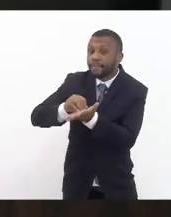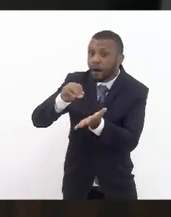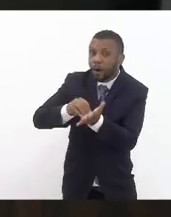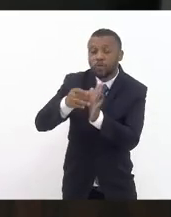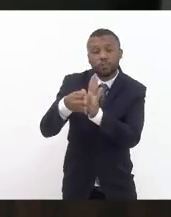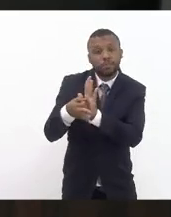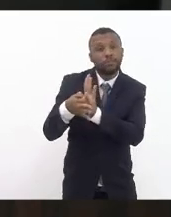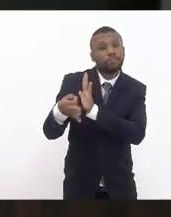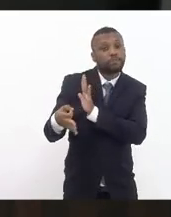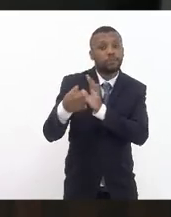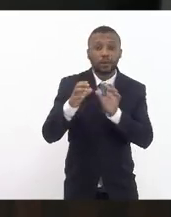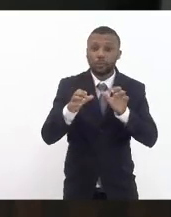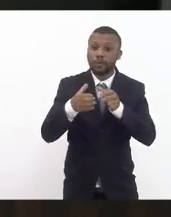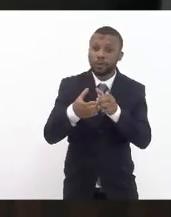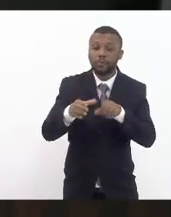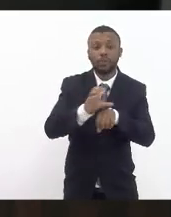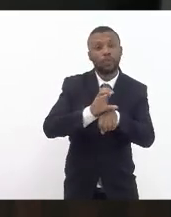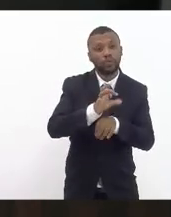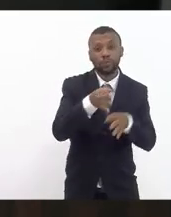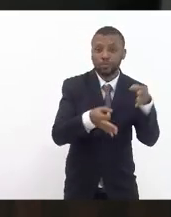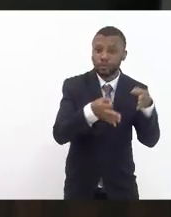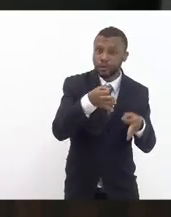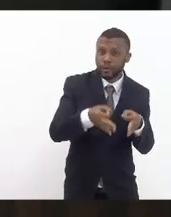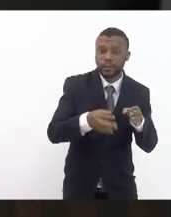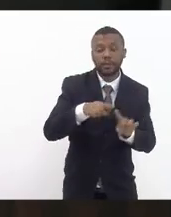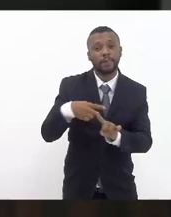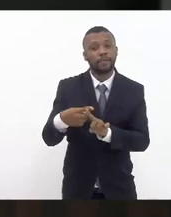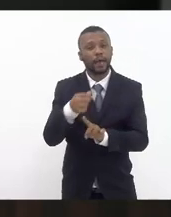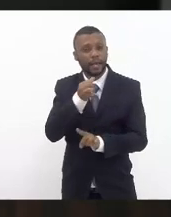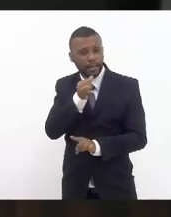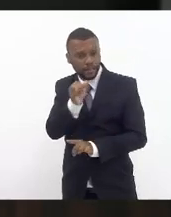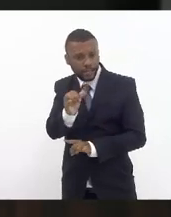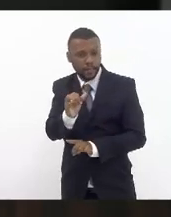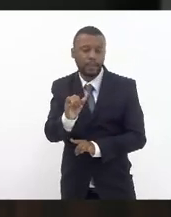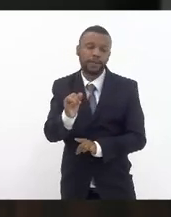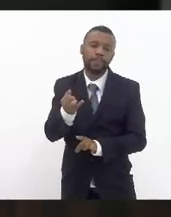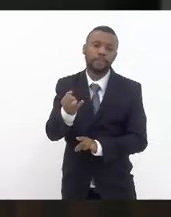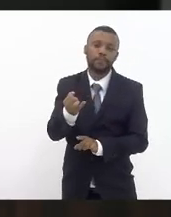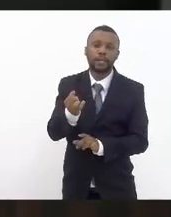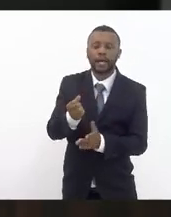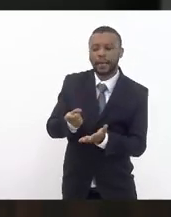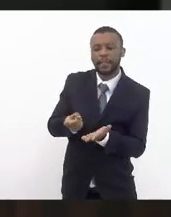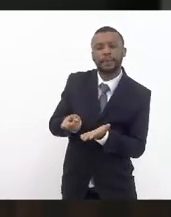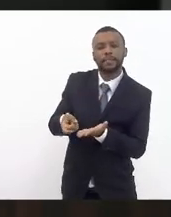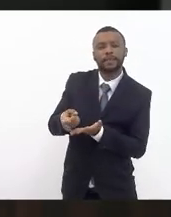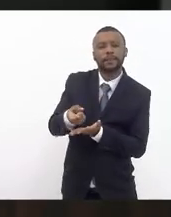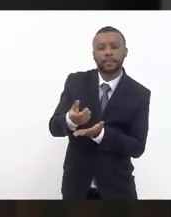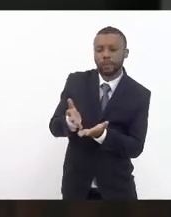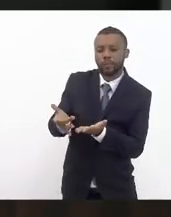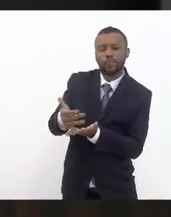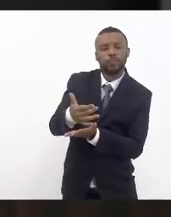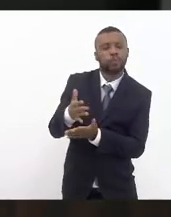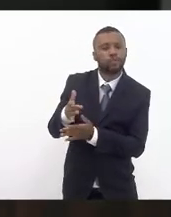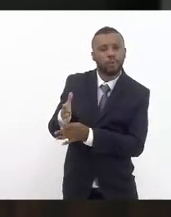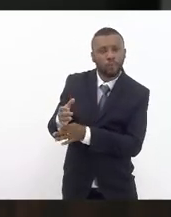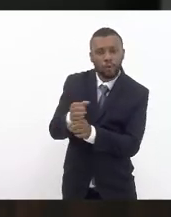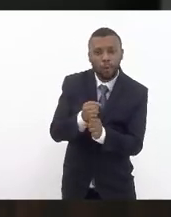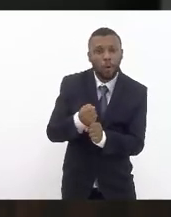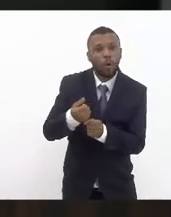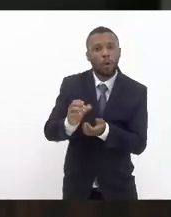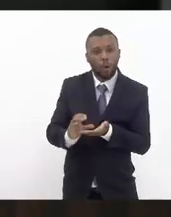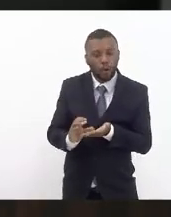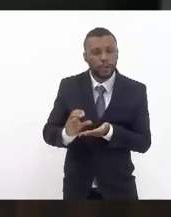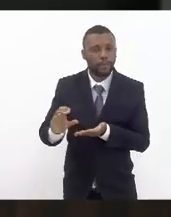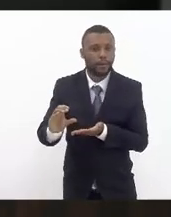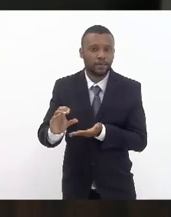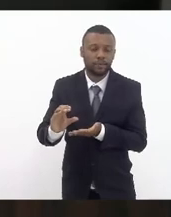de Constituição e Justiça, Minas e Energia, Economia, Indústria e Comércio, de Tributação e de Orçamento, as emendas de